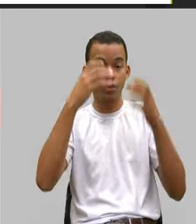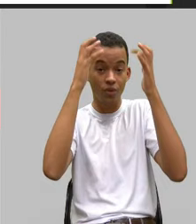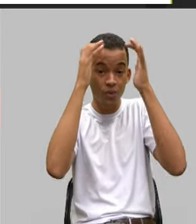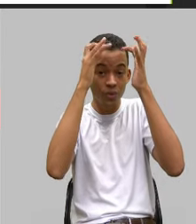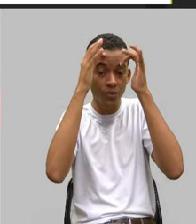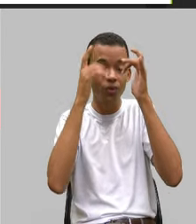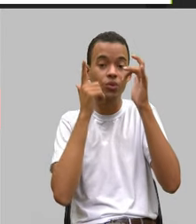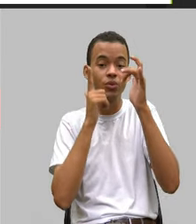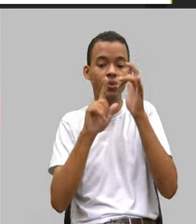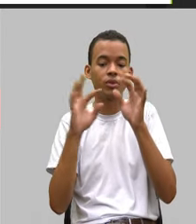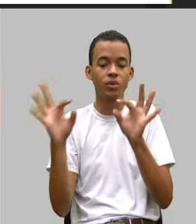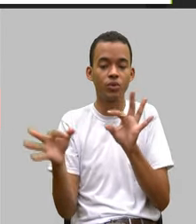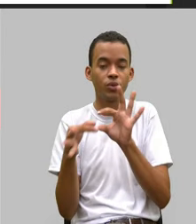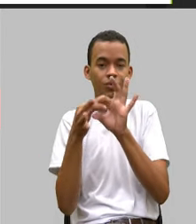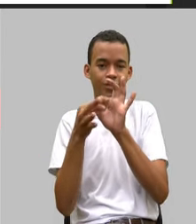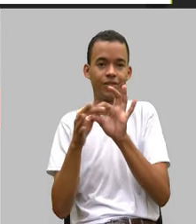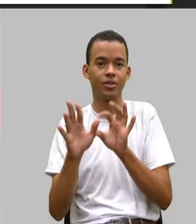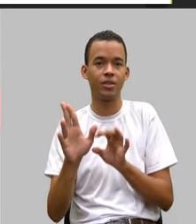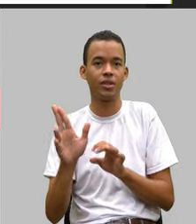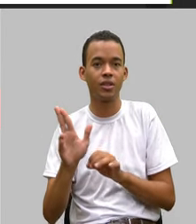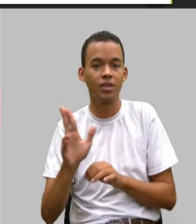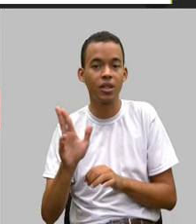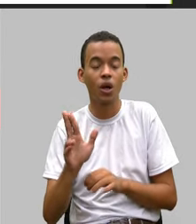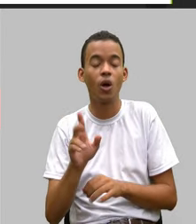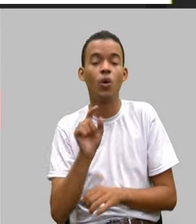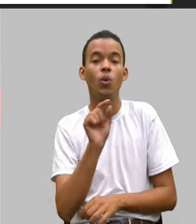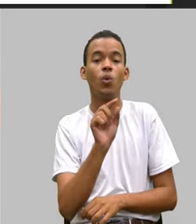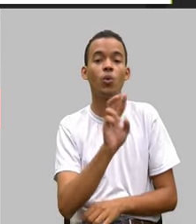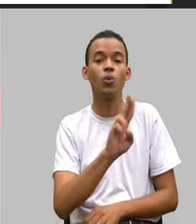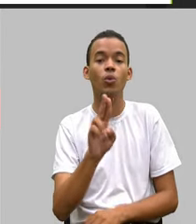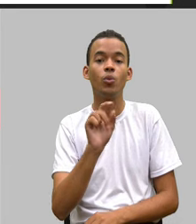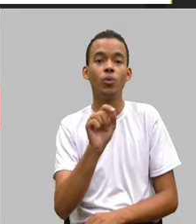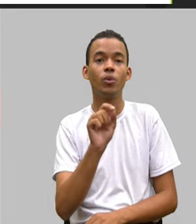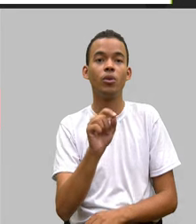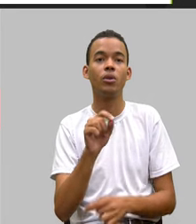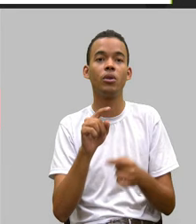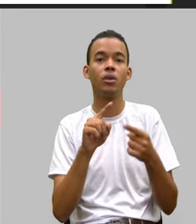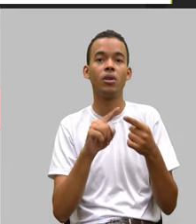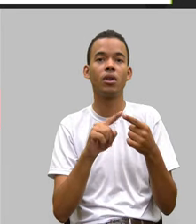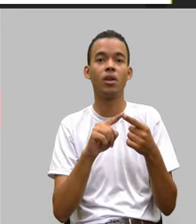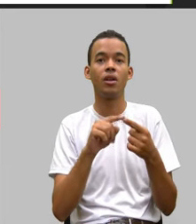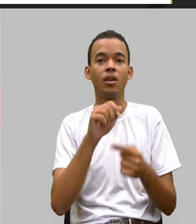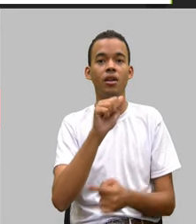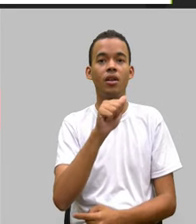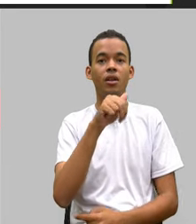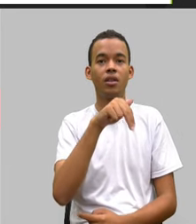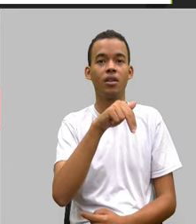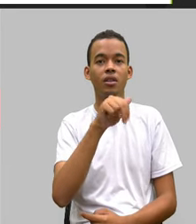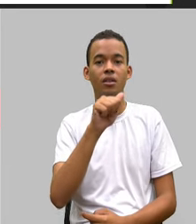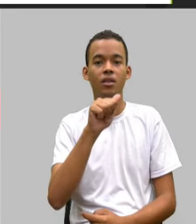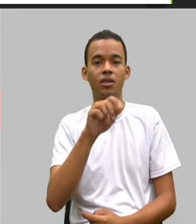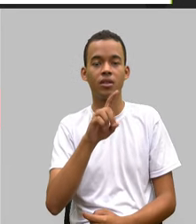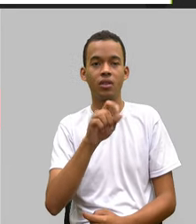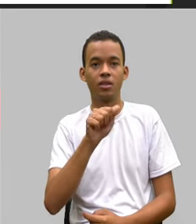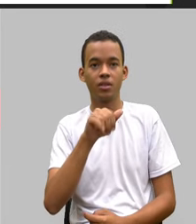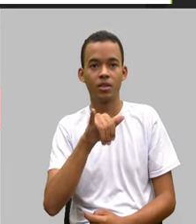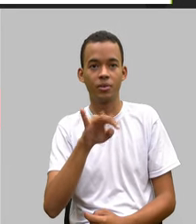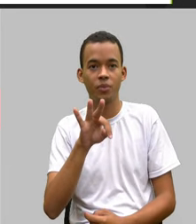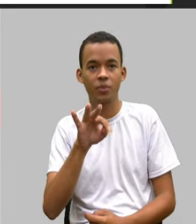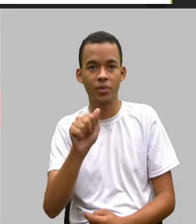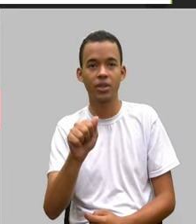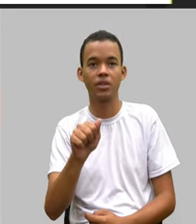nesses receptores sabe qual é o nome dessa substância anandamida A Nanda vem do sânscrito significa